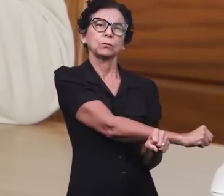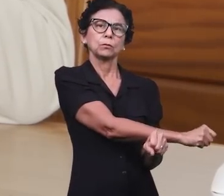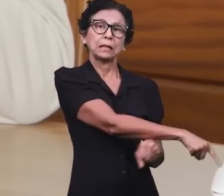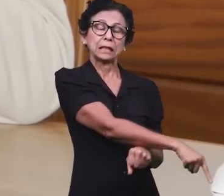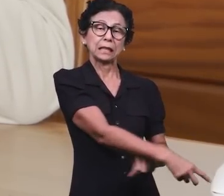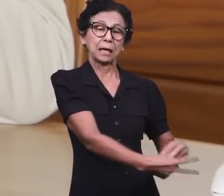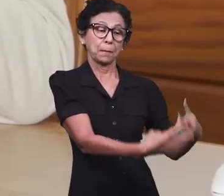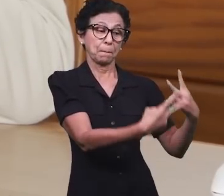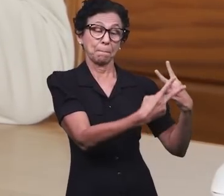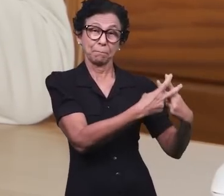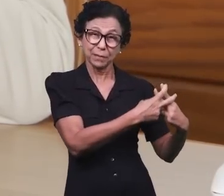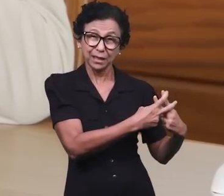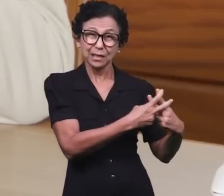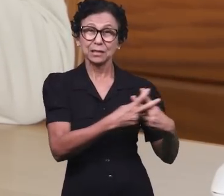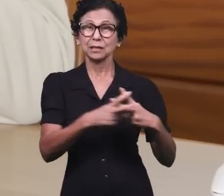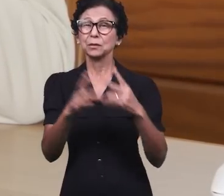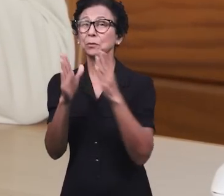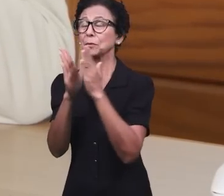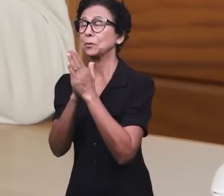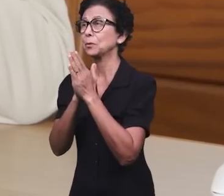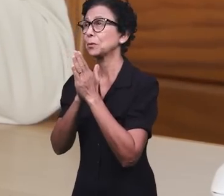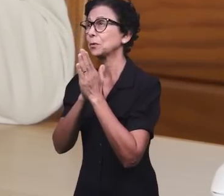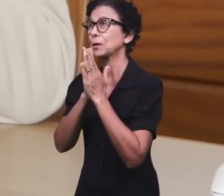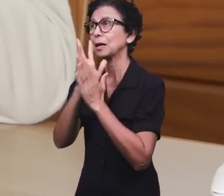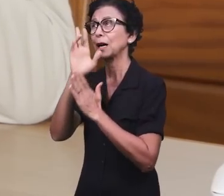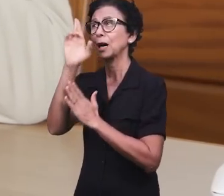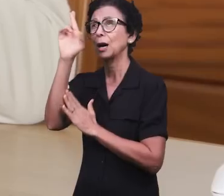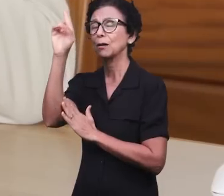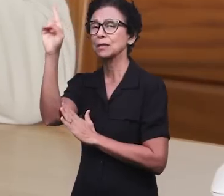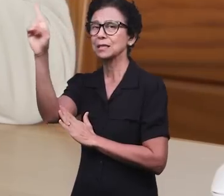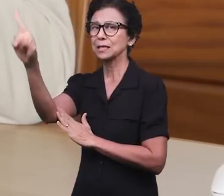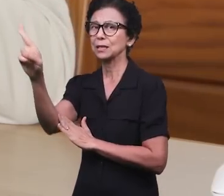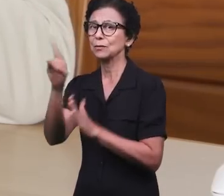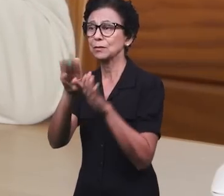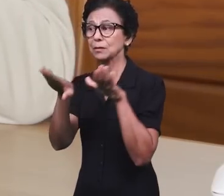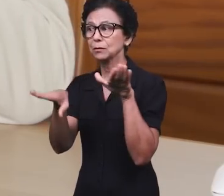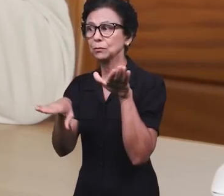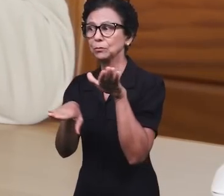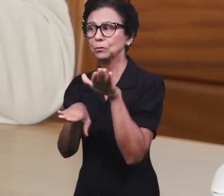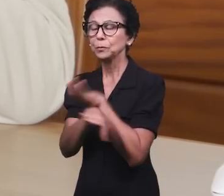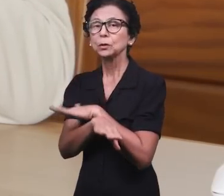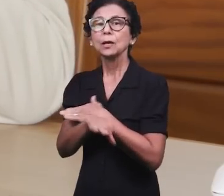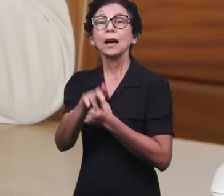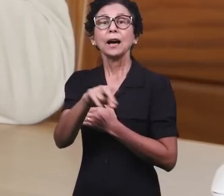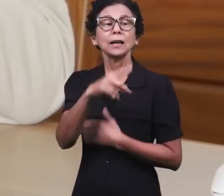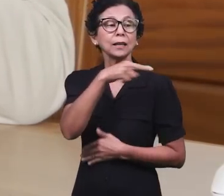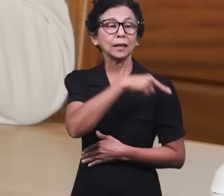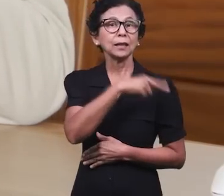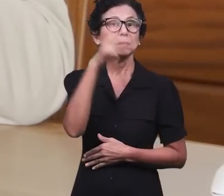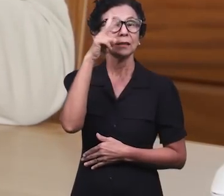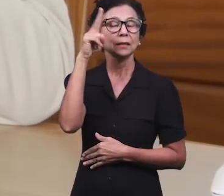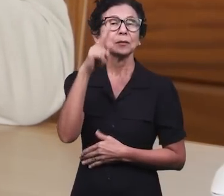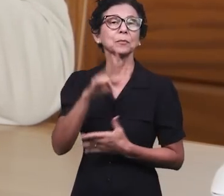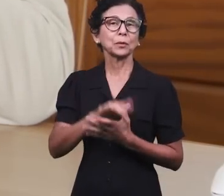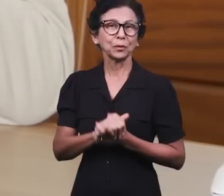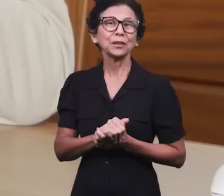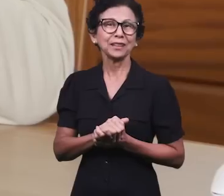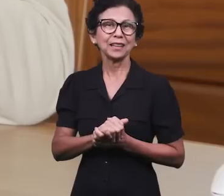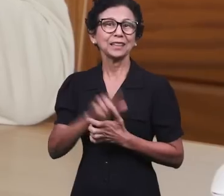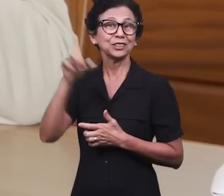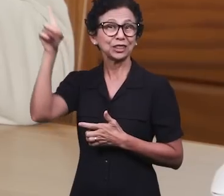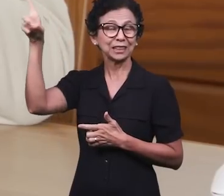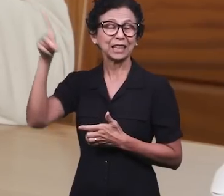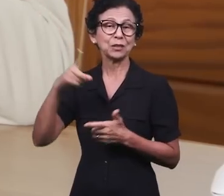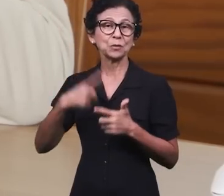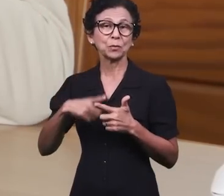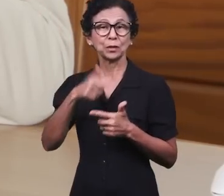Senhor, seu Deus, e humilhou-se muito perante o Deus de seus pais. Olha só, hein? Ele orou pelo Deus dos pais dele, porque ele passou